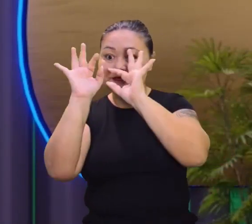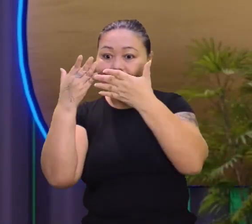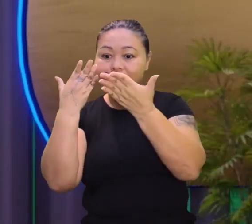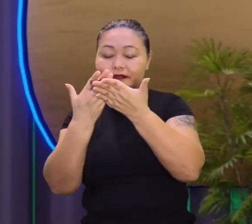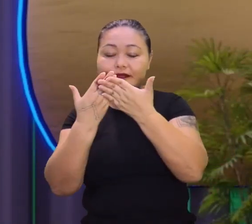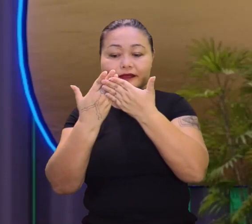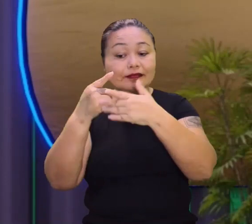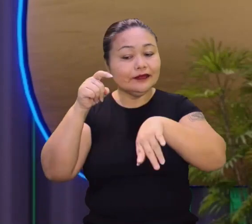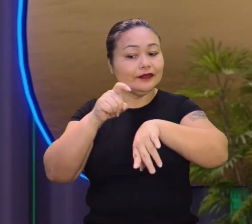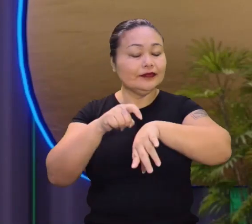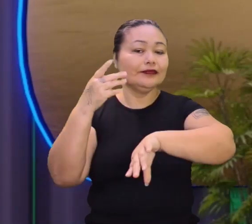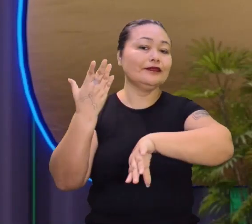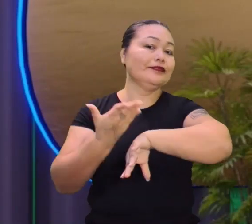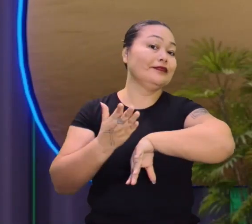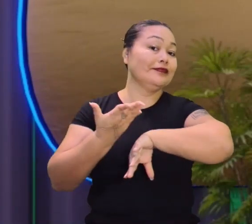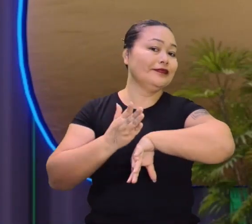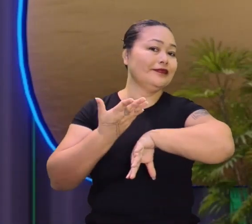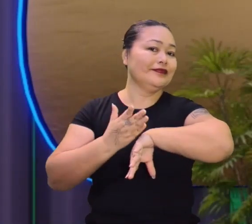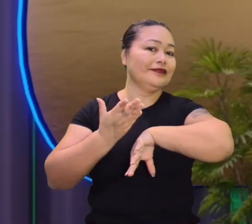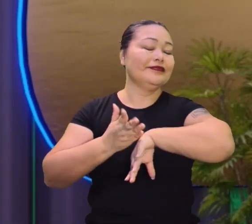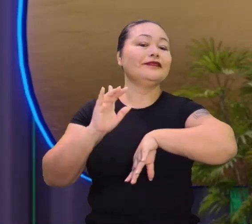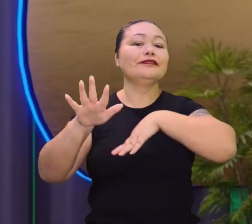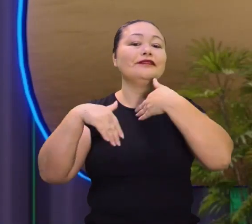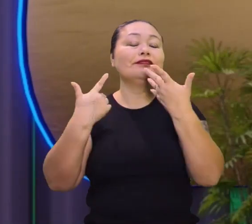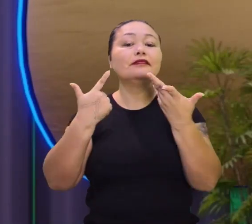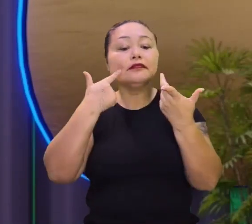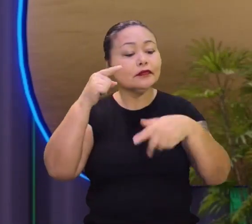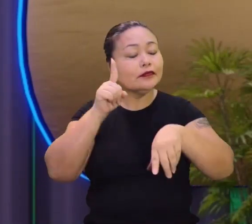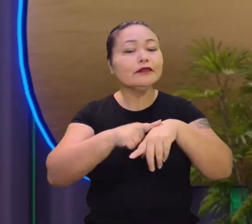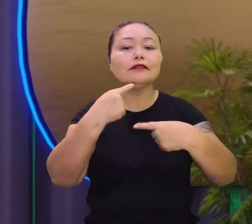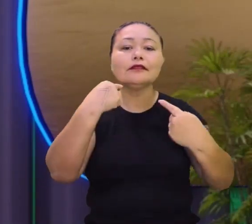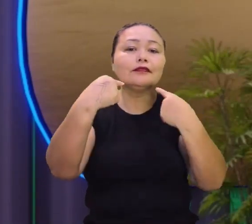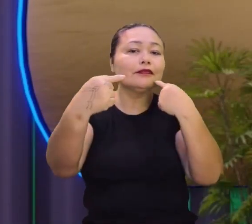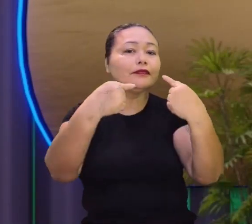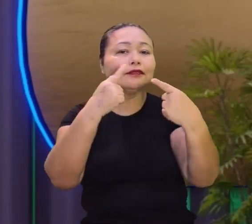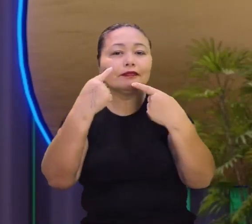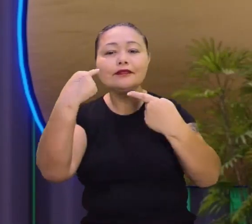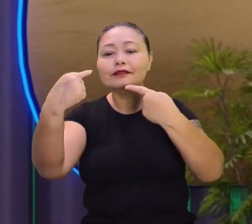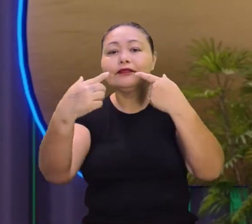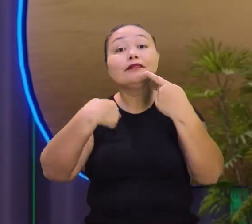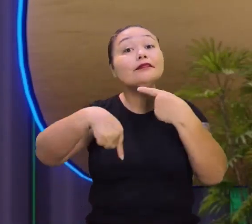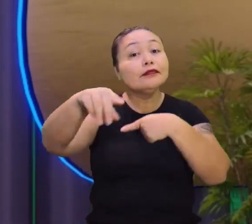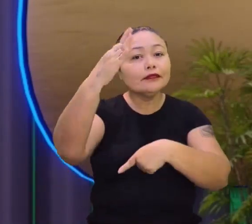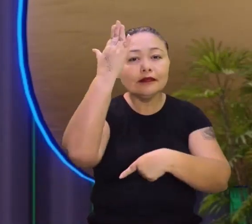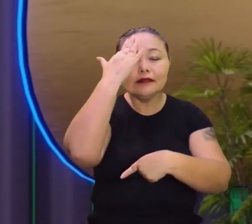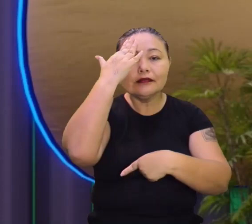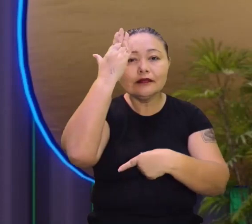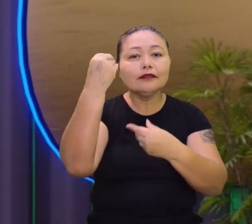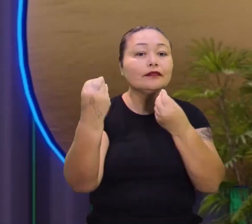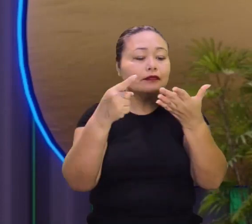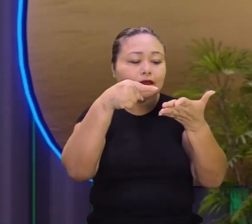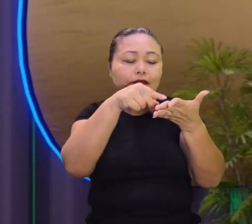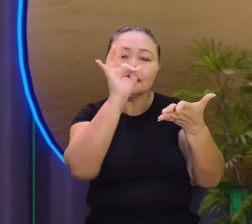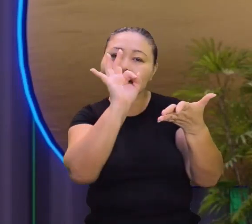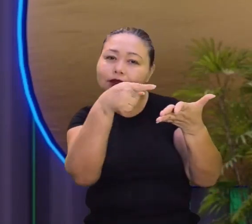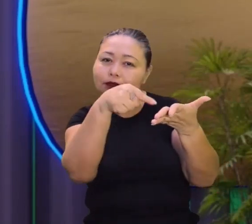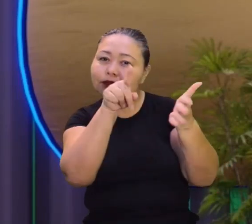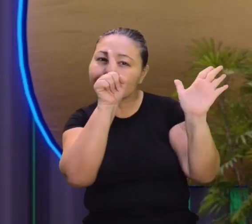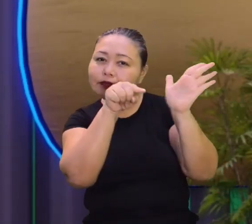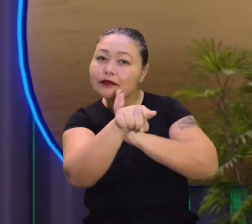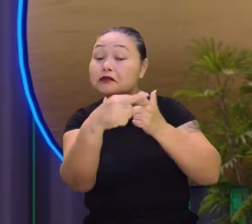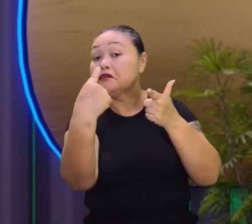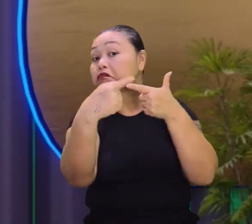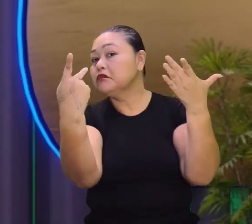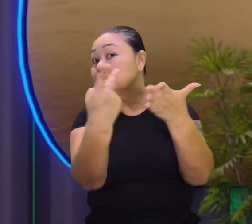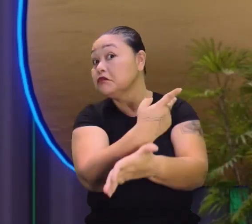chegou a hora de praticar. E a gente tem esse momento para discutir, debater e você compreender por que você acertou aquela questão, por que